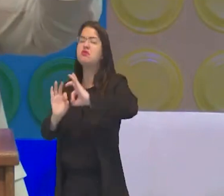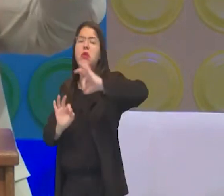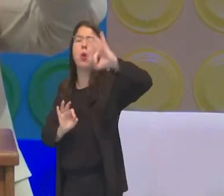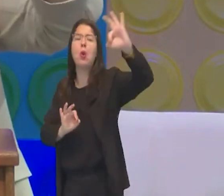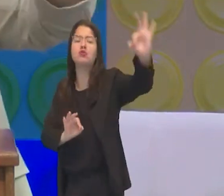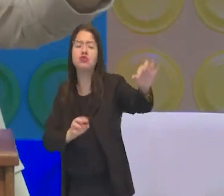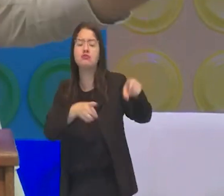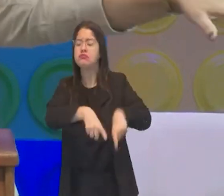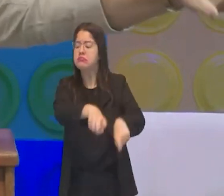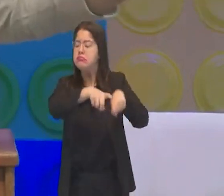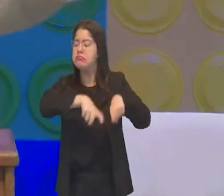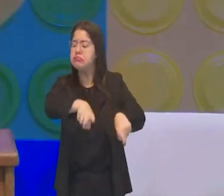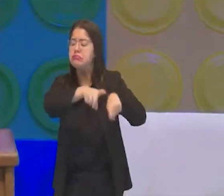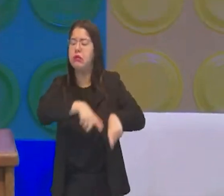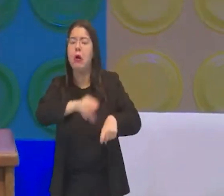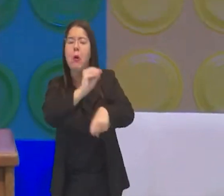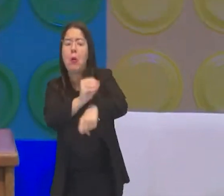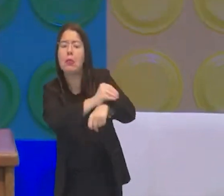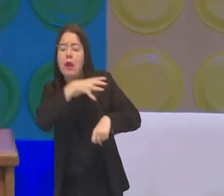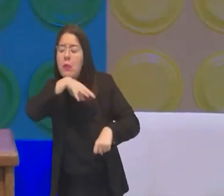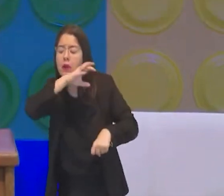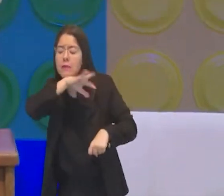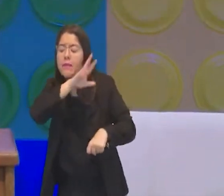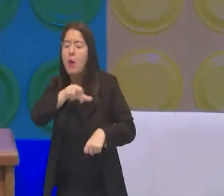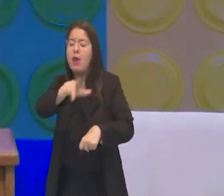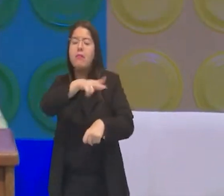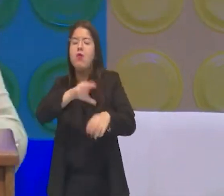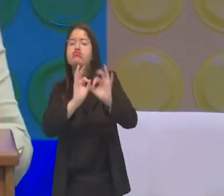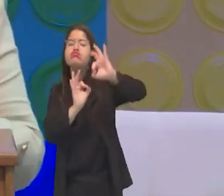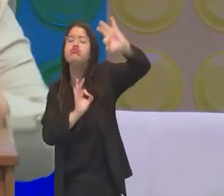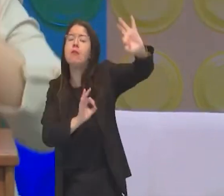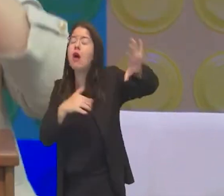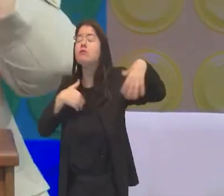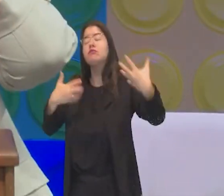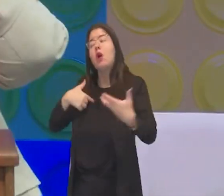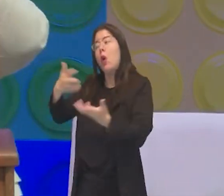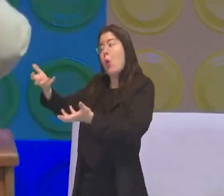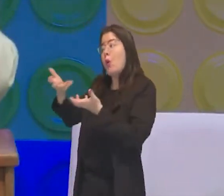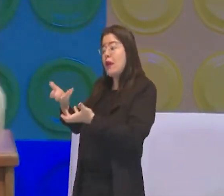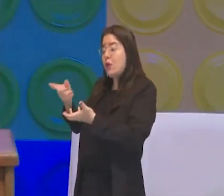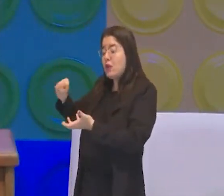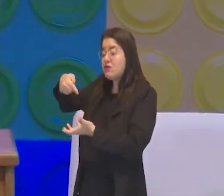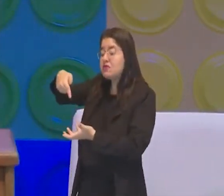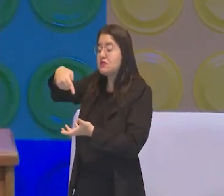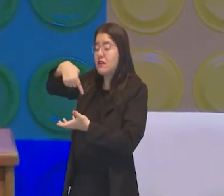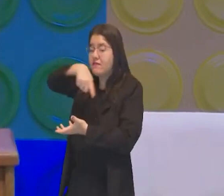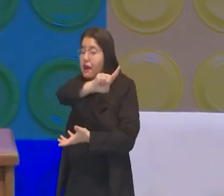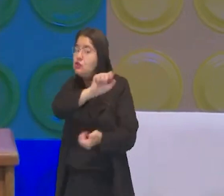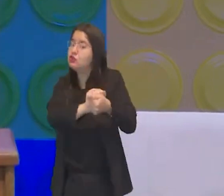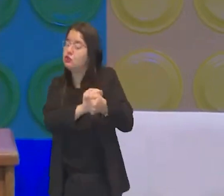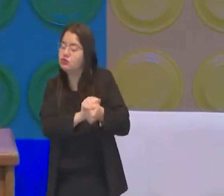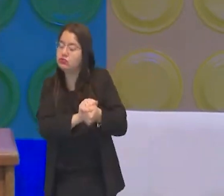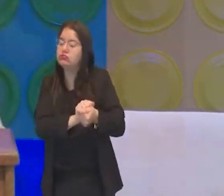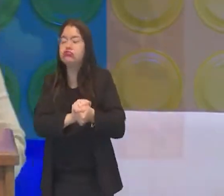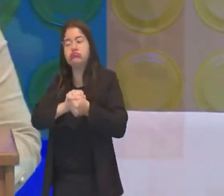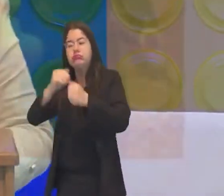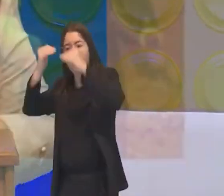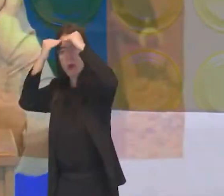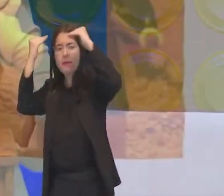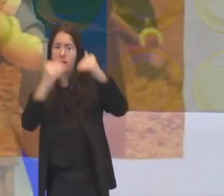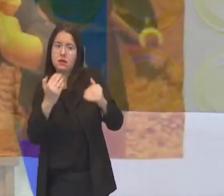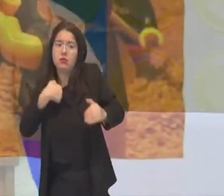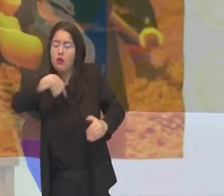os nossos animais no pasto, longe. Eu quero que você vá até lá. E ele disse: claro, vou até